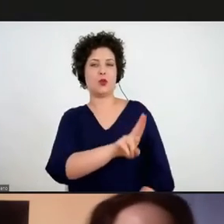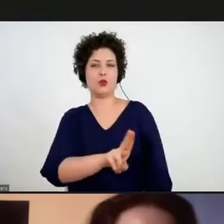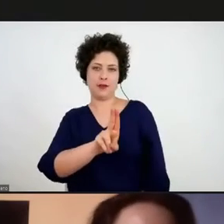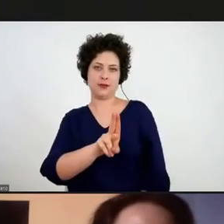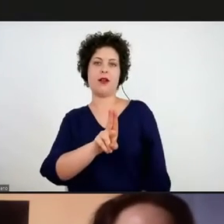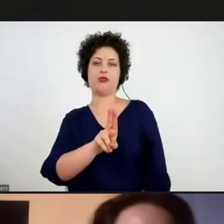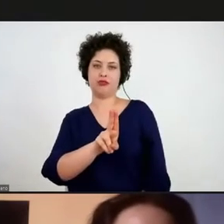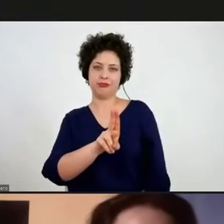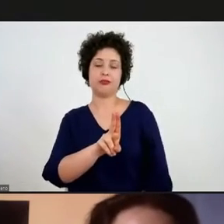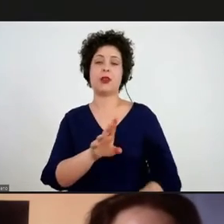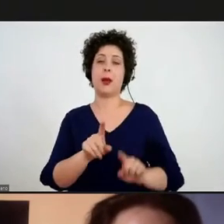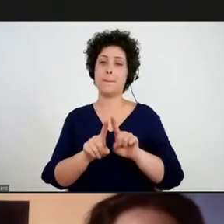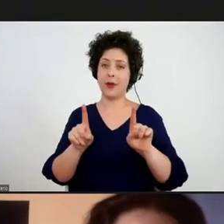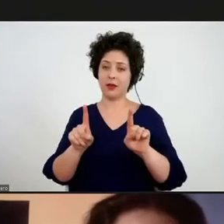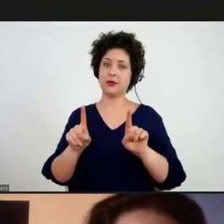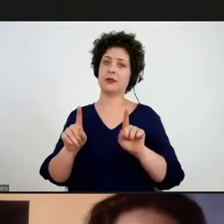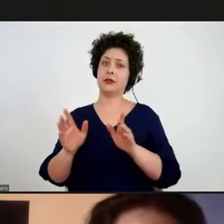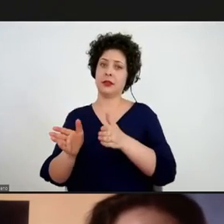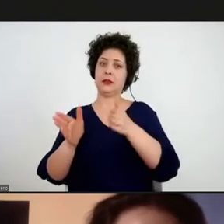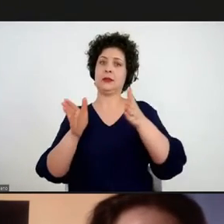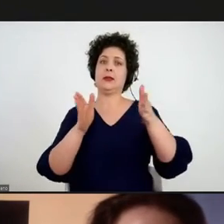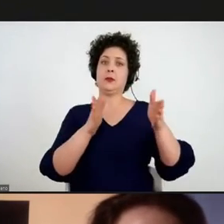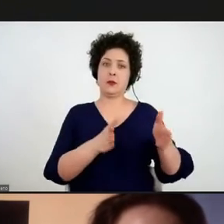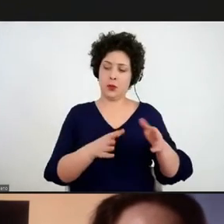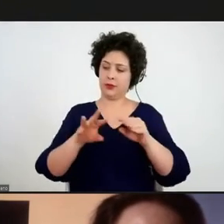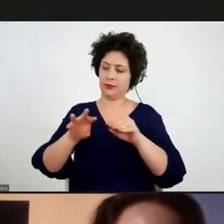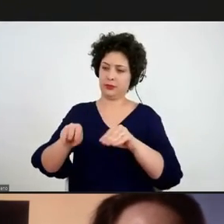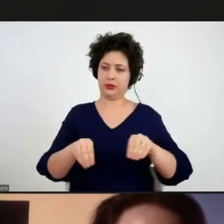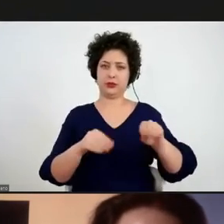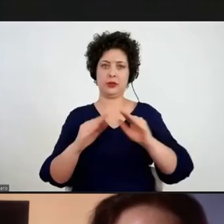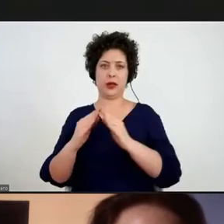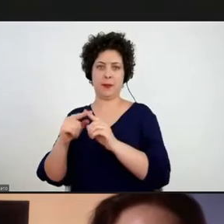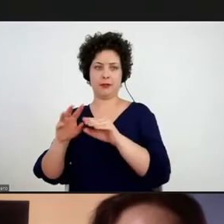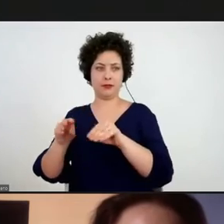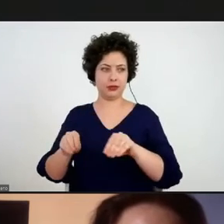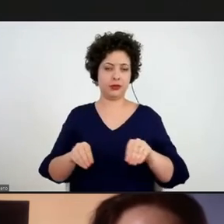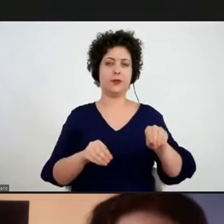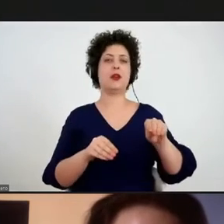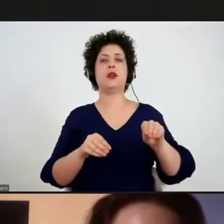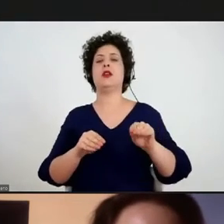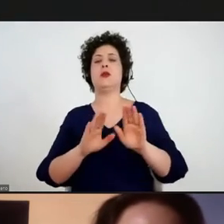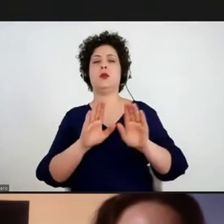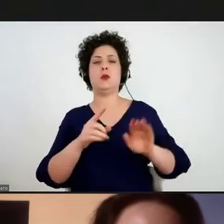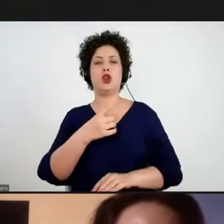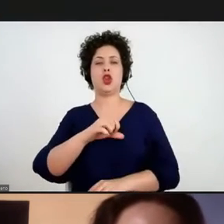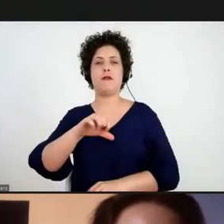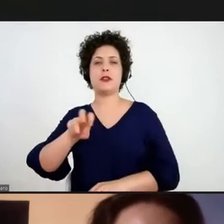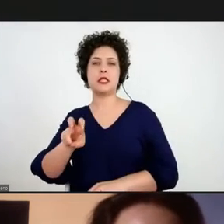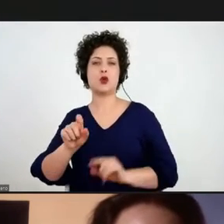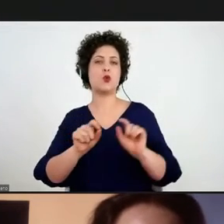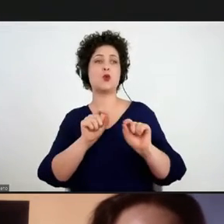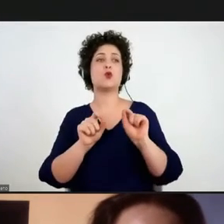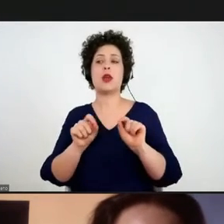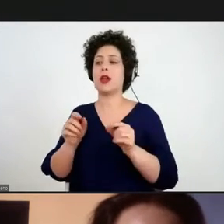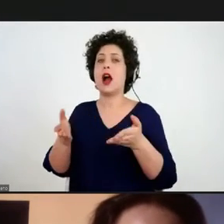universitário. Só que depois também que ela saiu de lá, que foi em 1995, qual é a destinação que